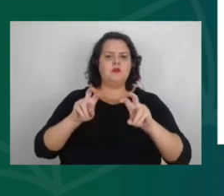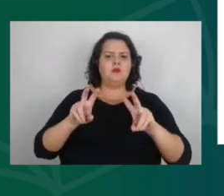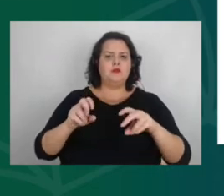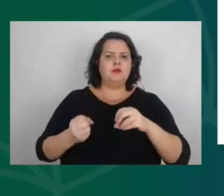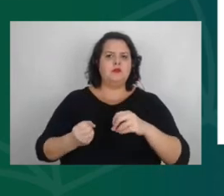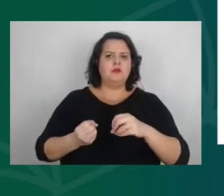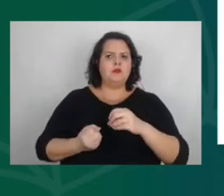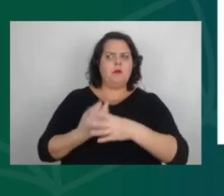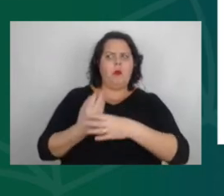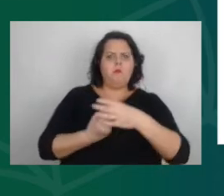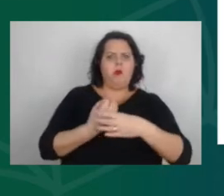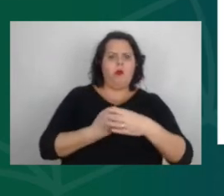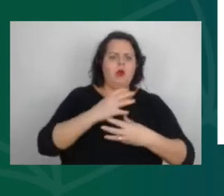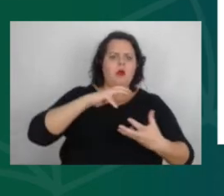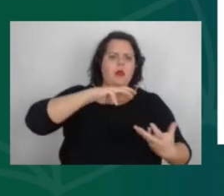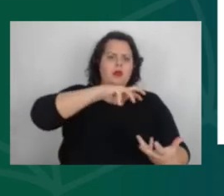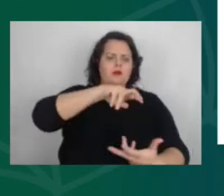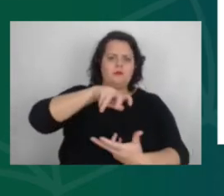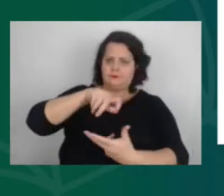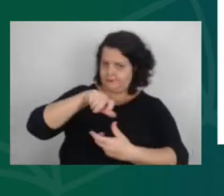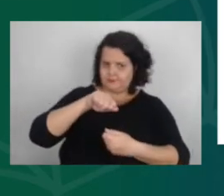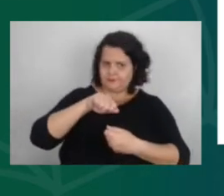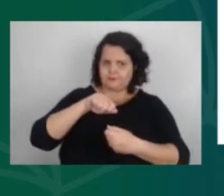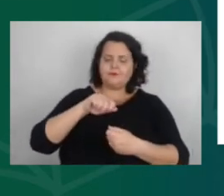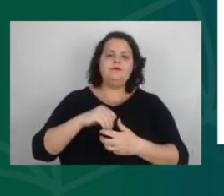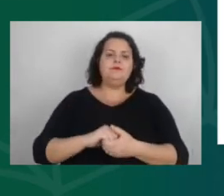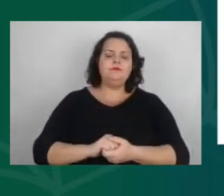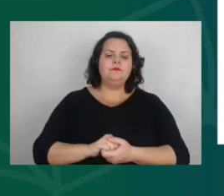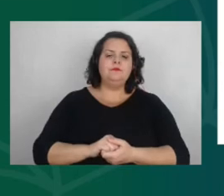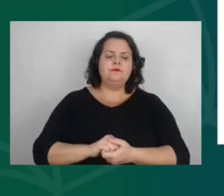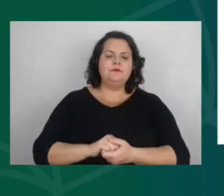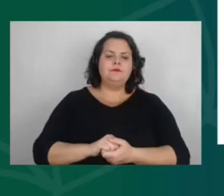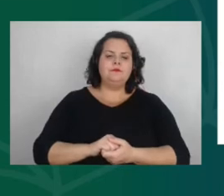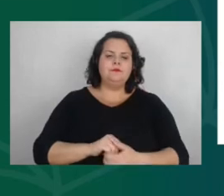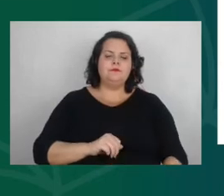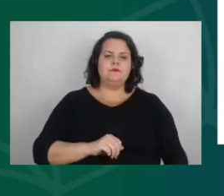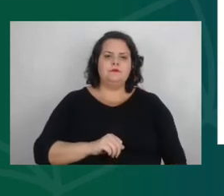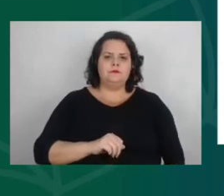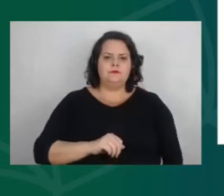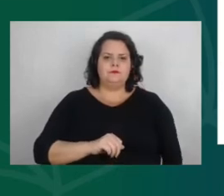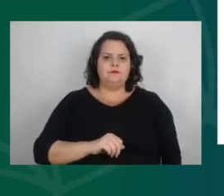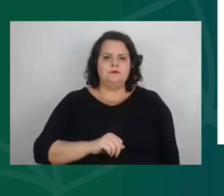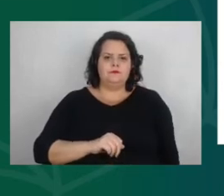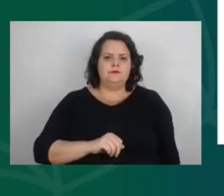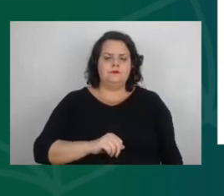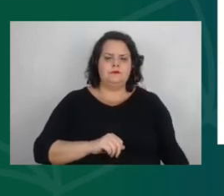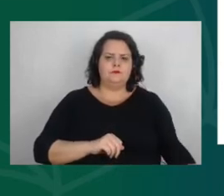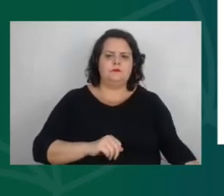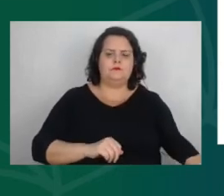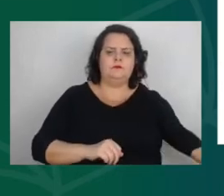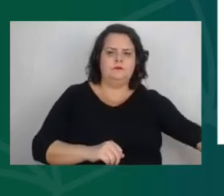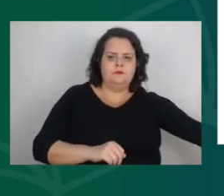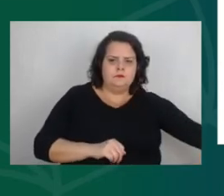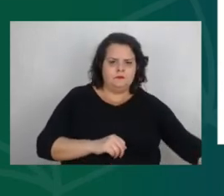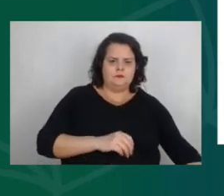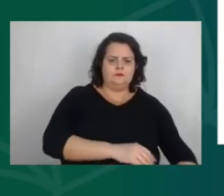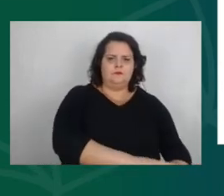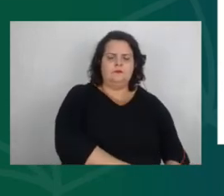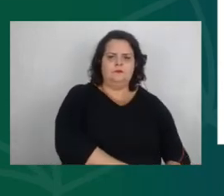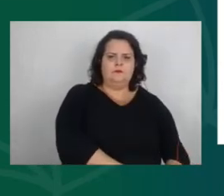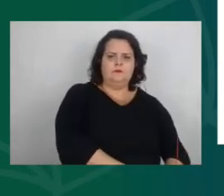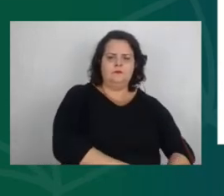nosso país, mas no mundo inteiro, ela conhece, tem diretrizes e algumas de fora disso, né?